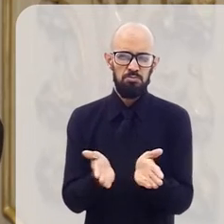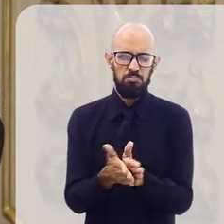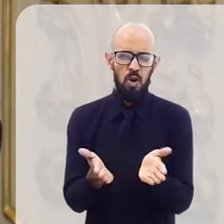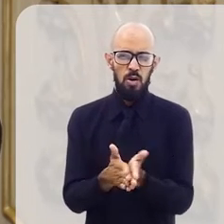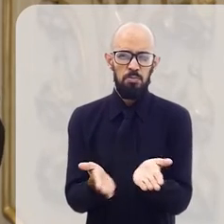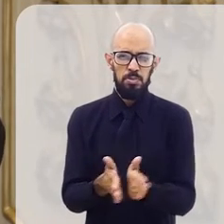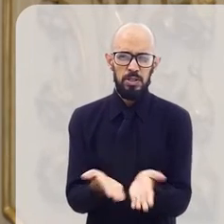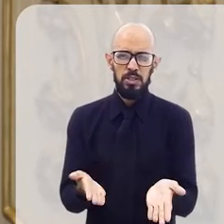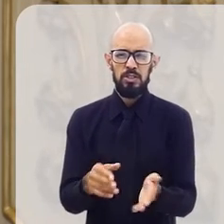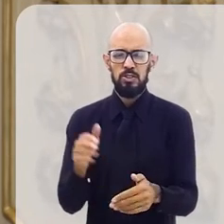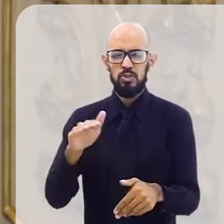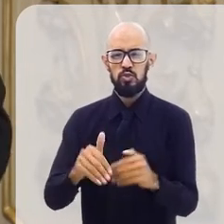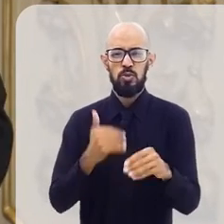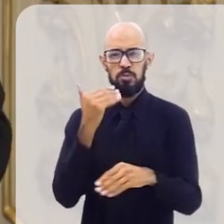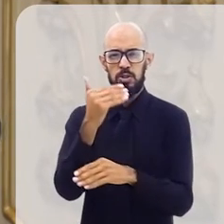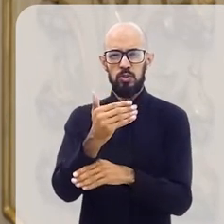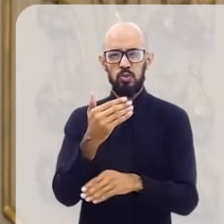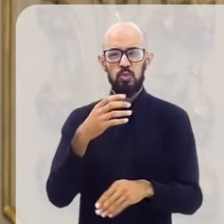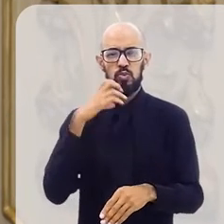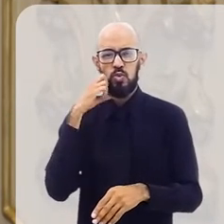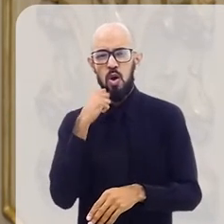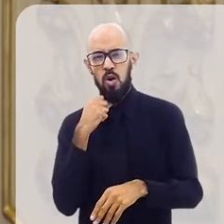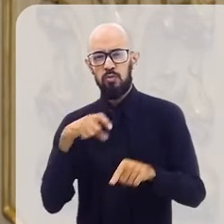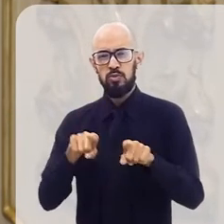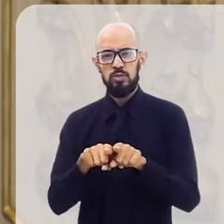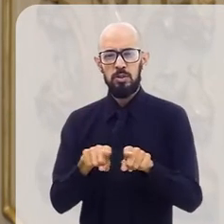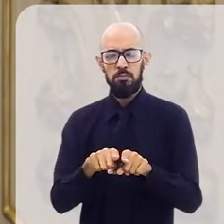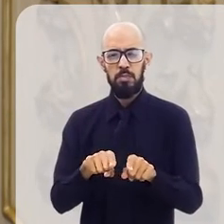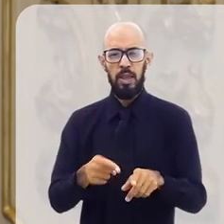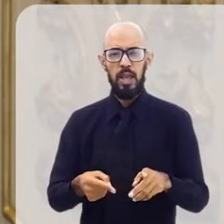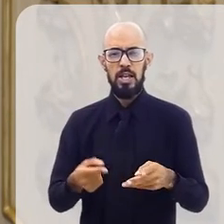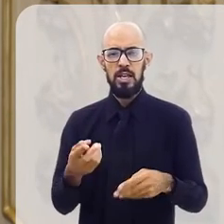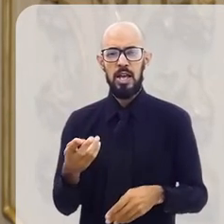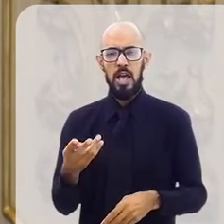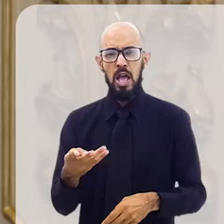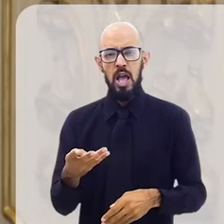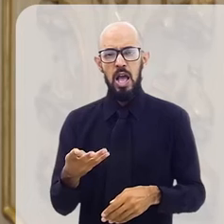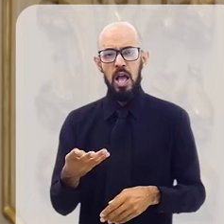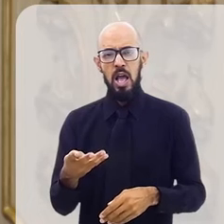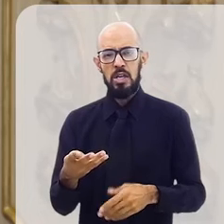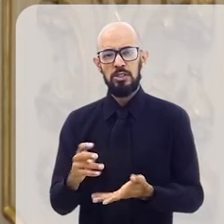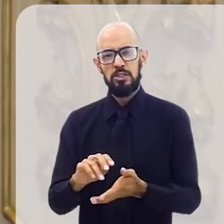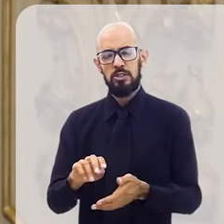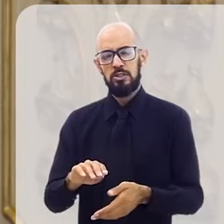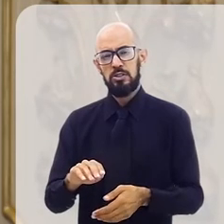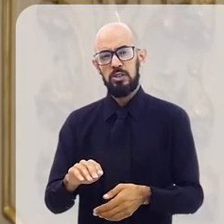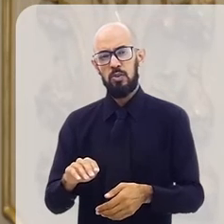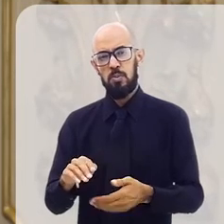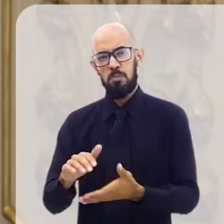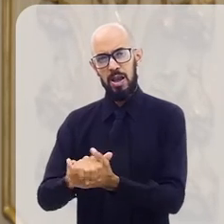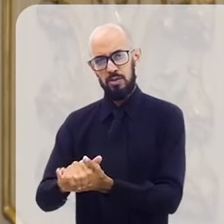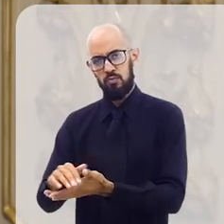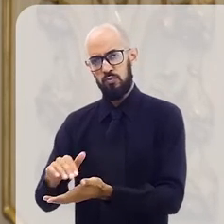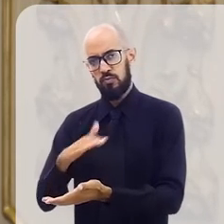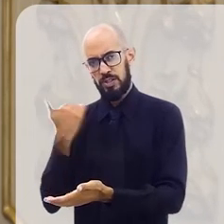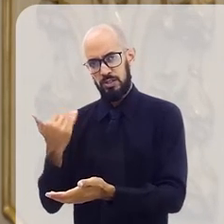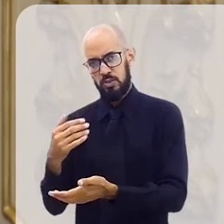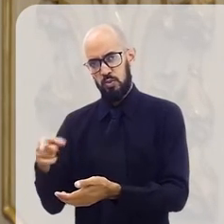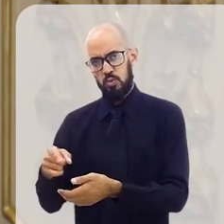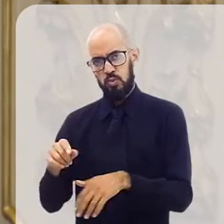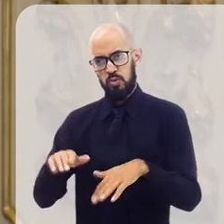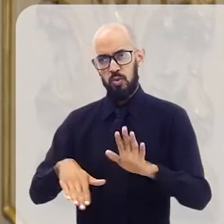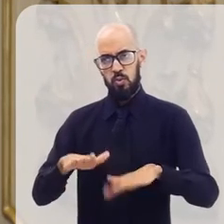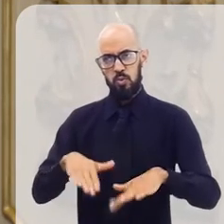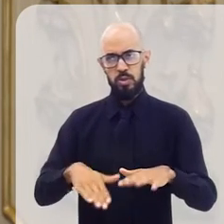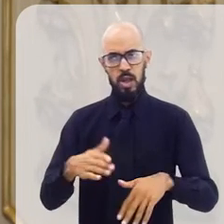privação é sobretudo os órfãos e as viúvas está no Antigo Testamento Ah tá Cuidado